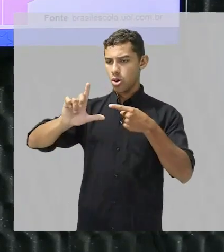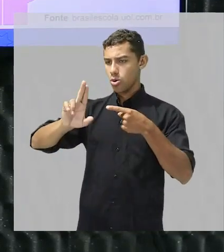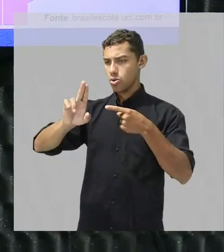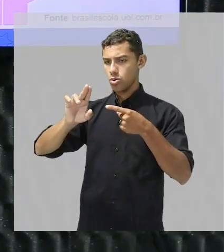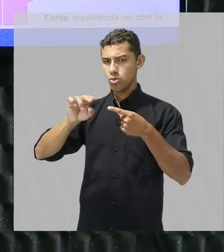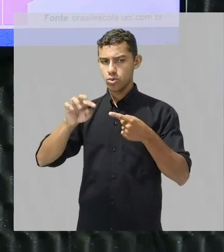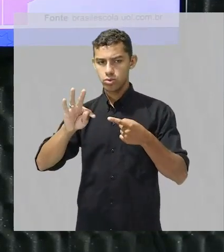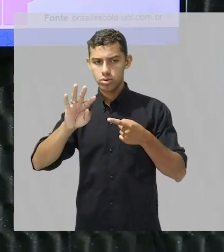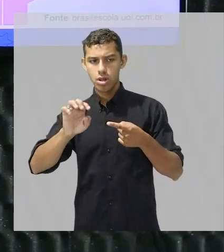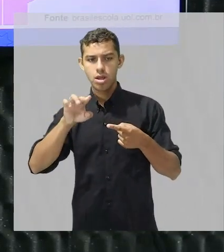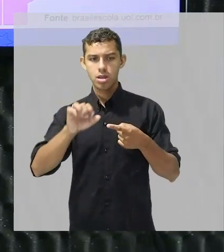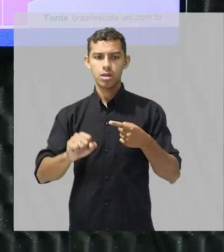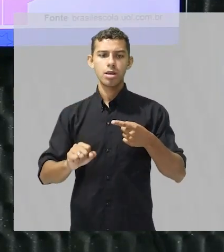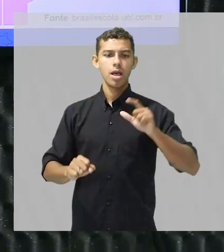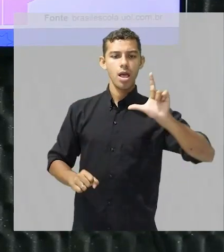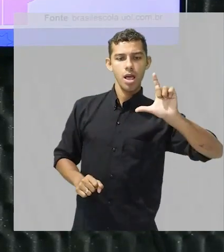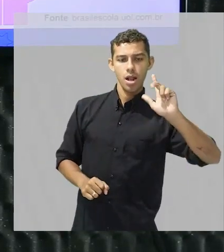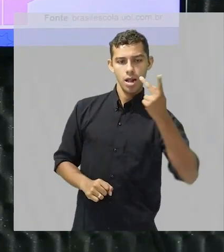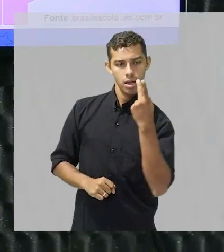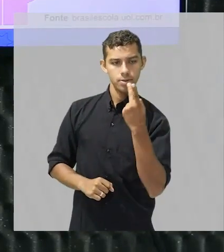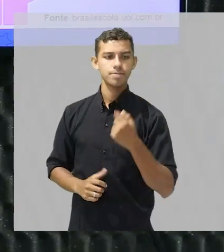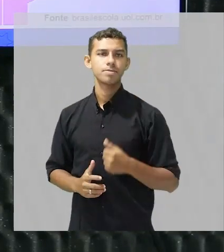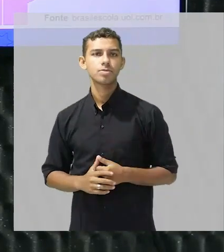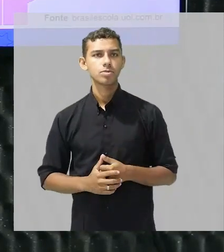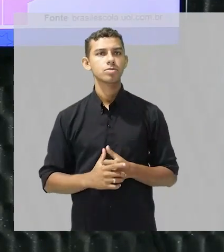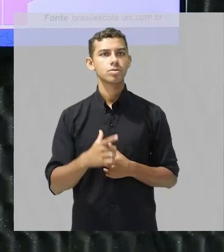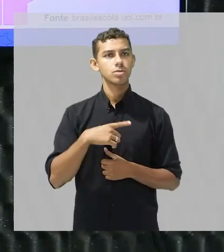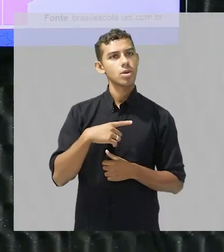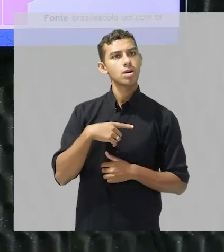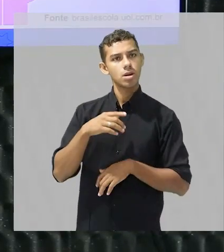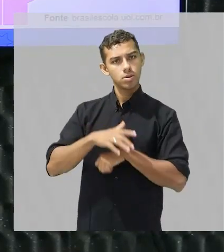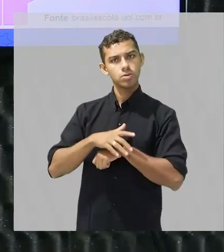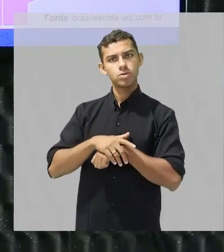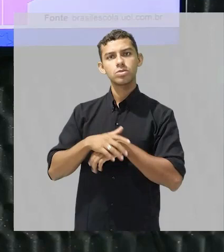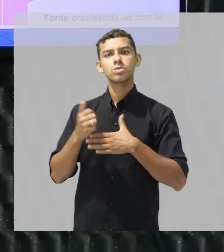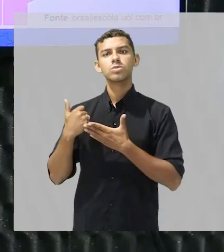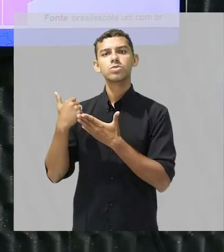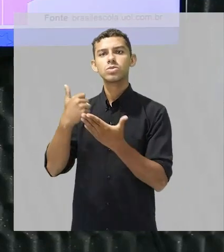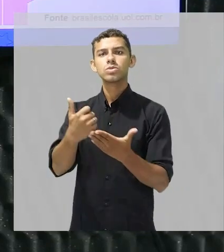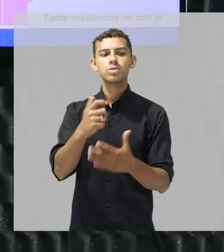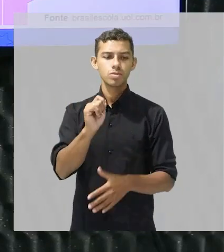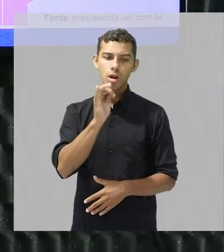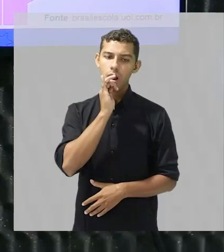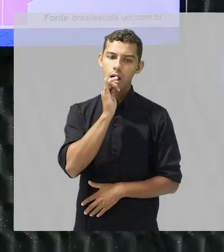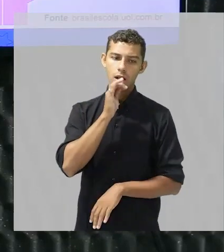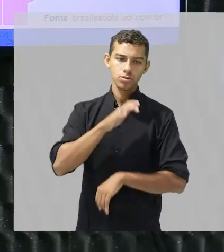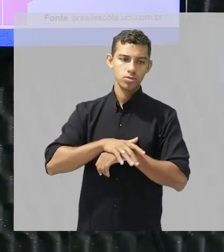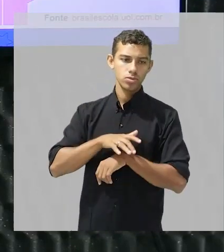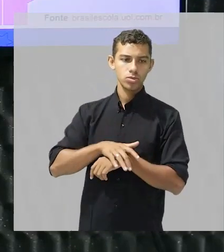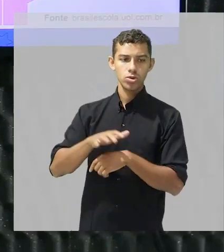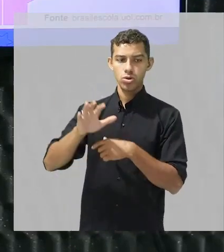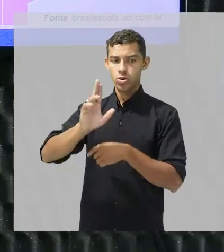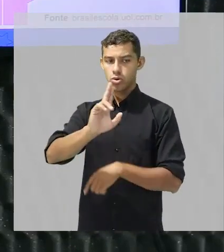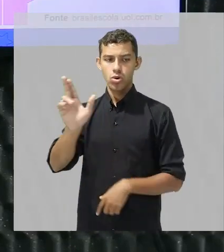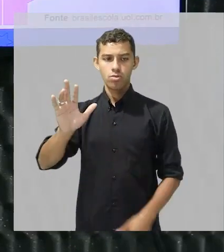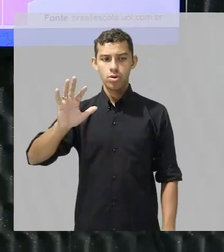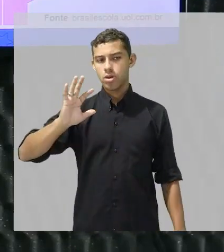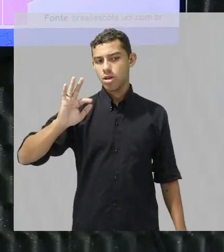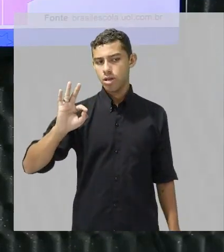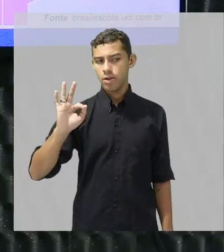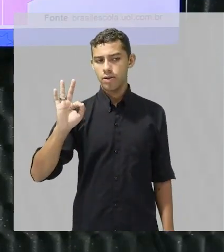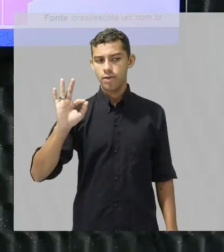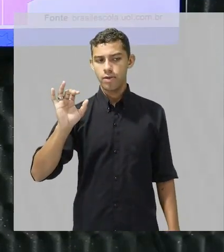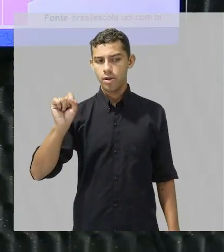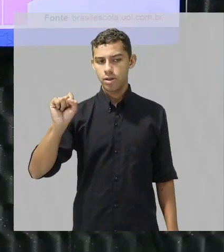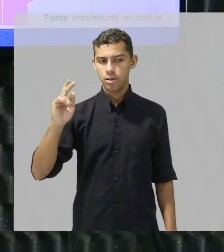luteinizantes, que é o LH, que vai funcionar aqui, que vai ajudar na produção do folículo, né? Nós